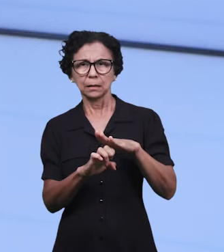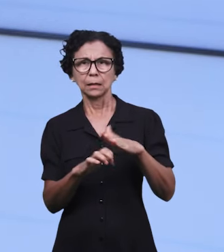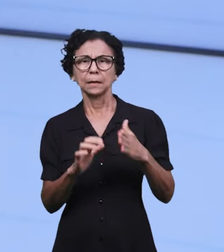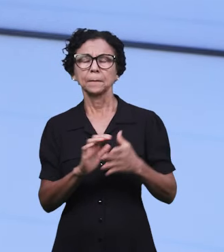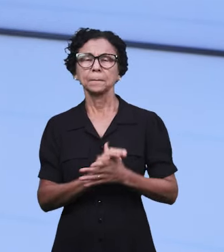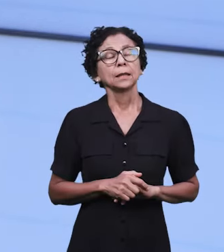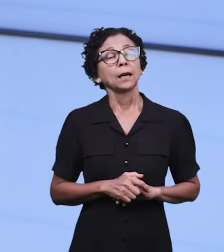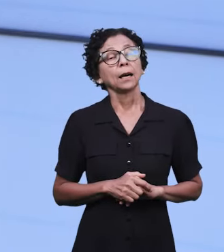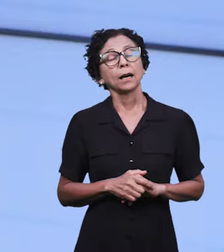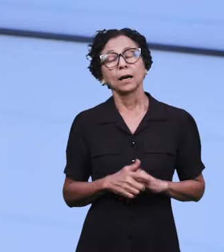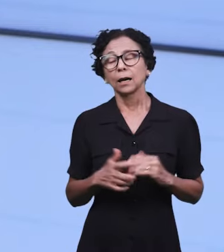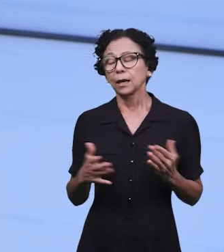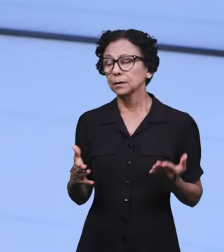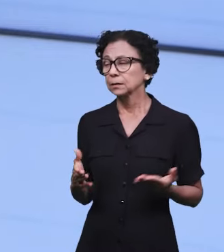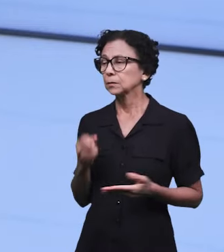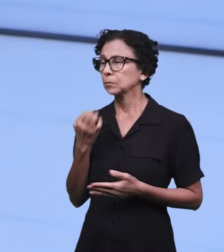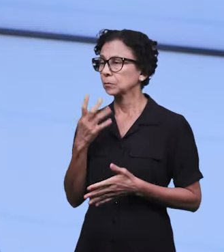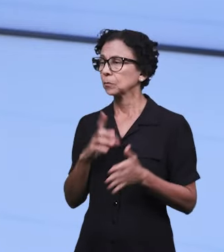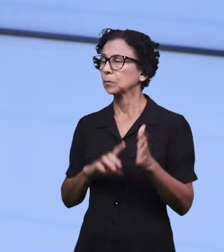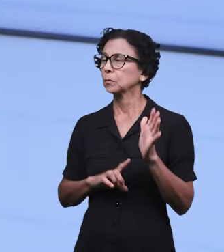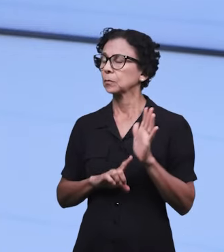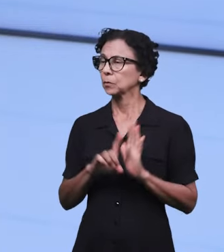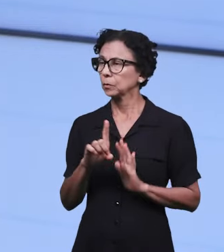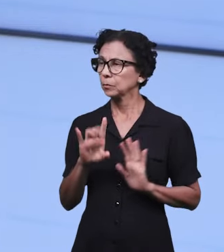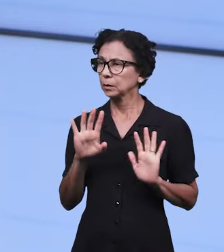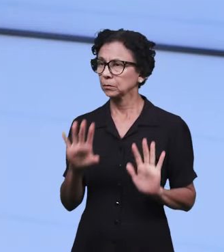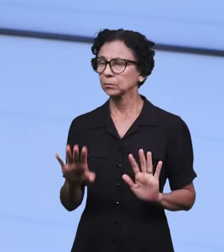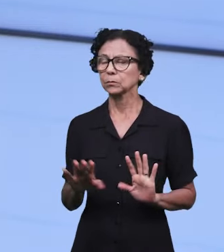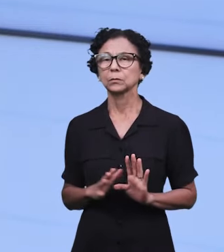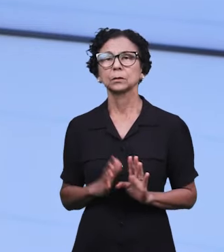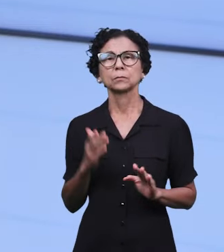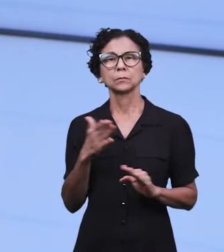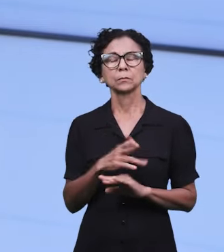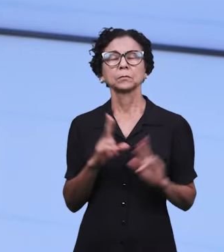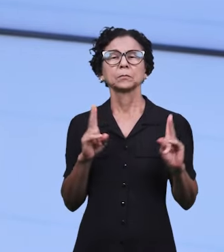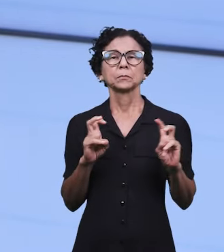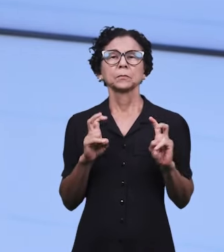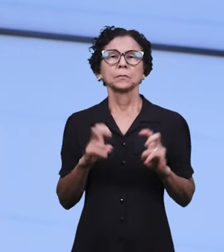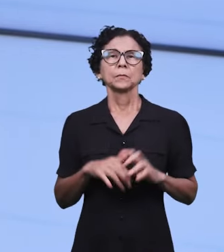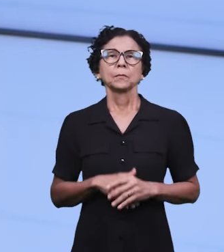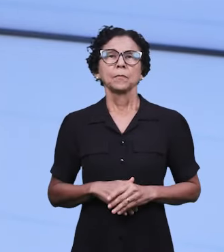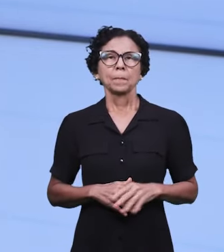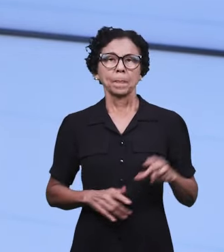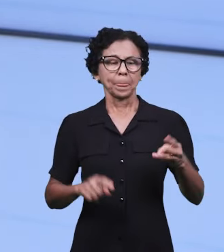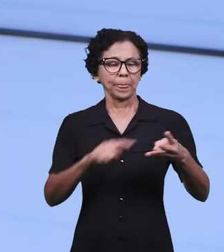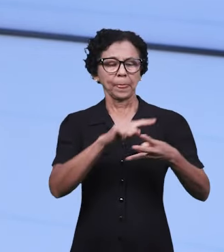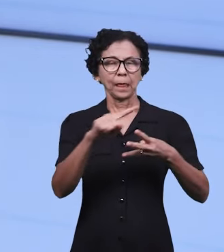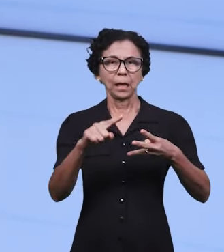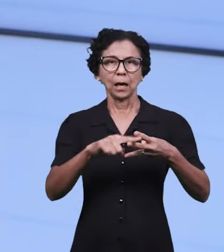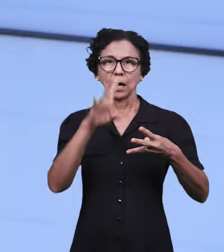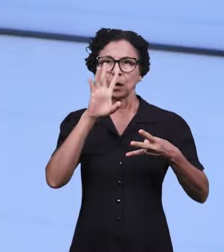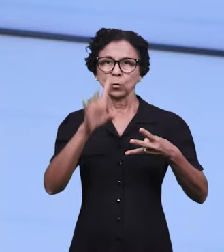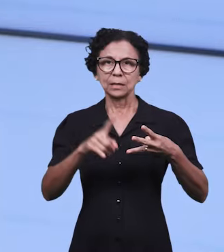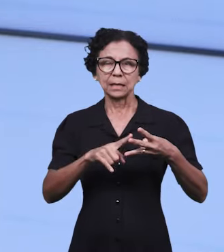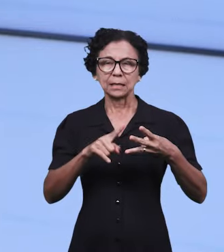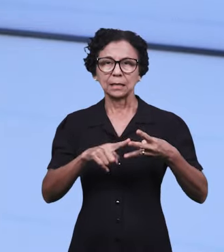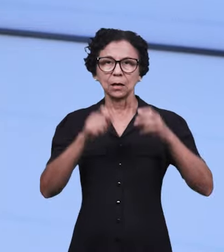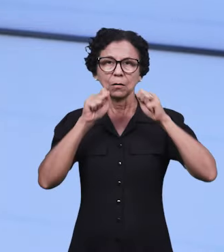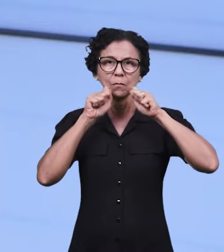excelente pergunta importante que a gente já consegue agora entrar no tema nós vamos falar sobre calúnia difamação